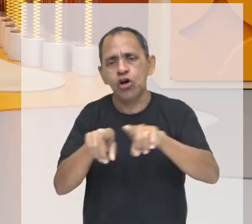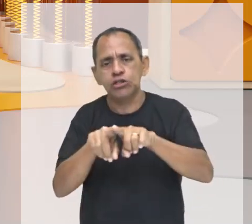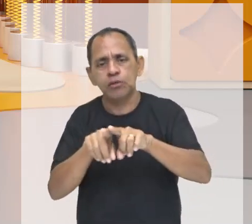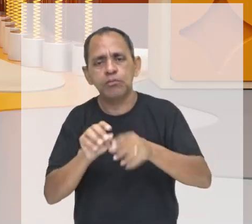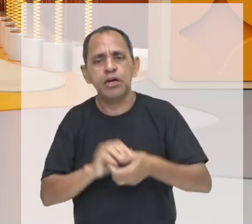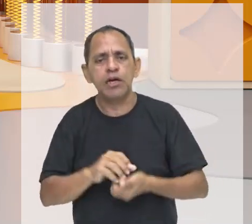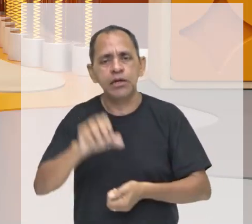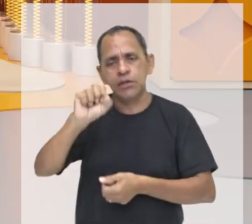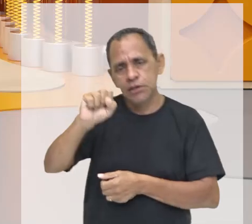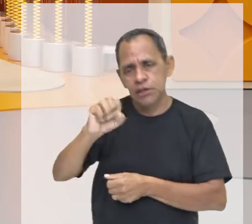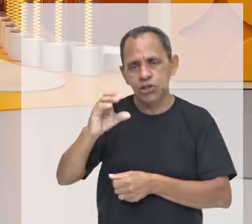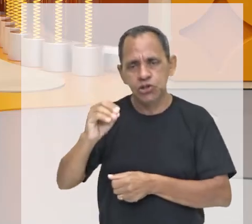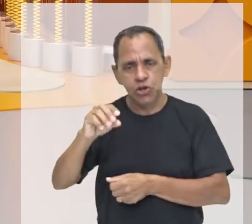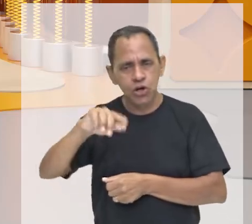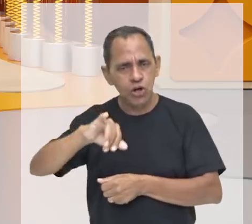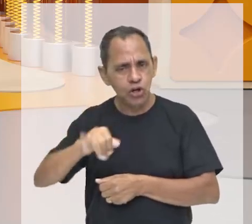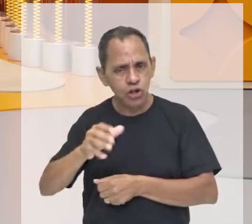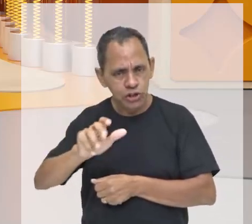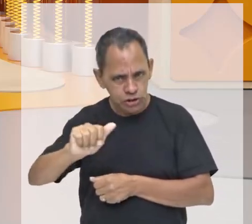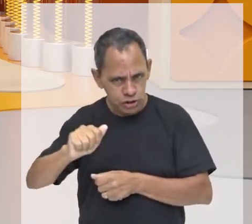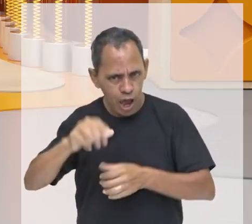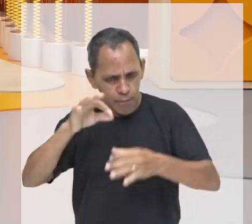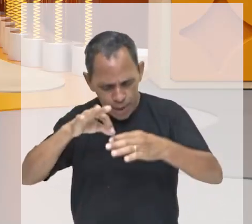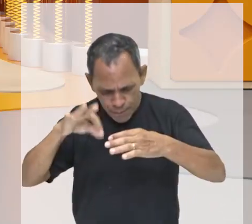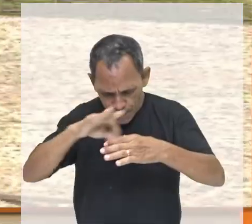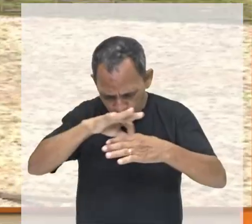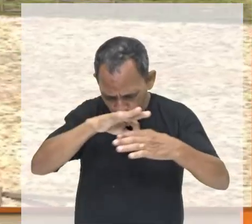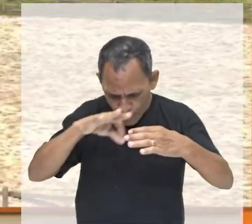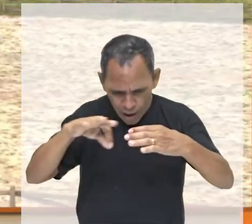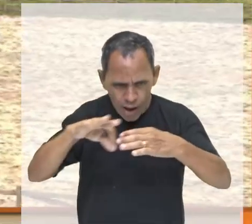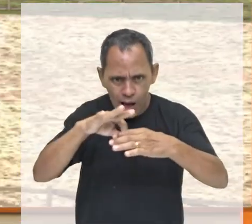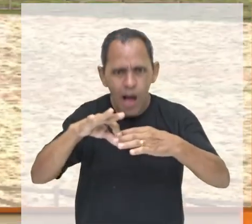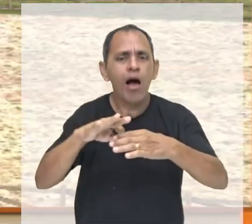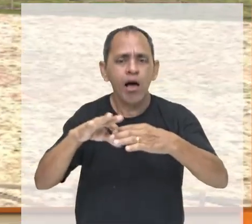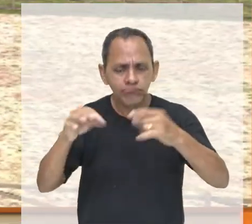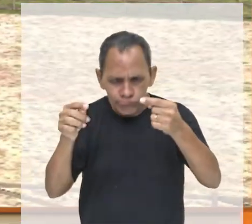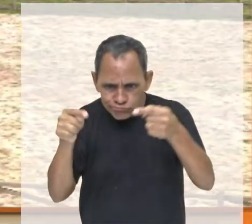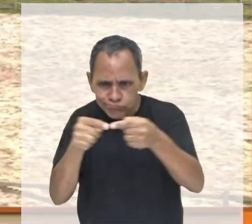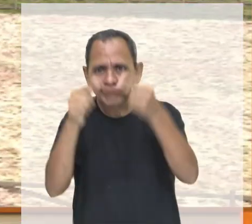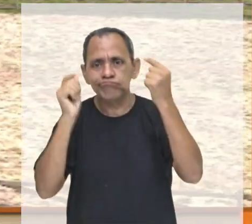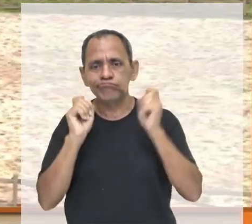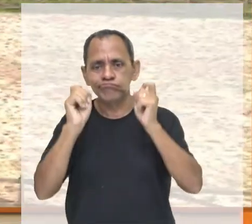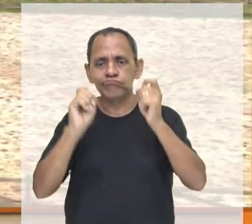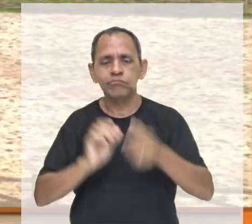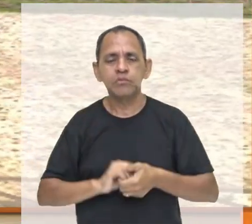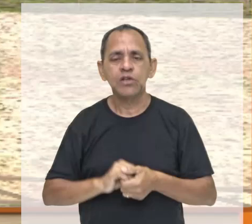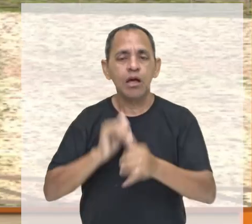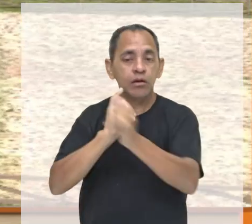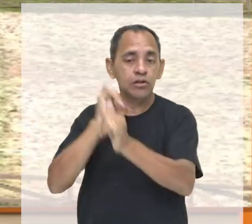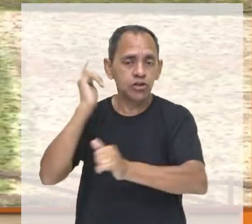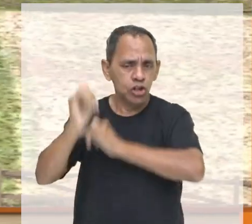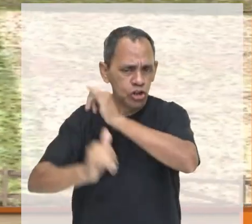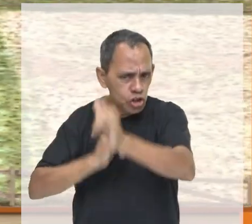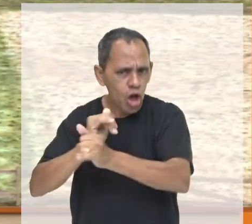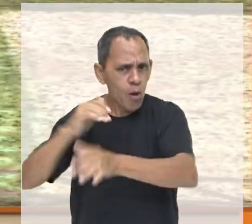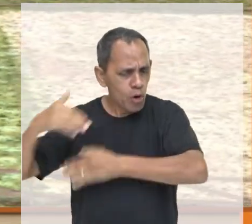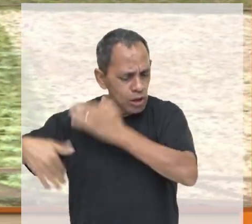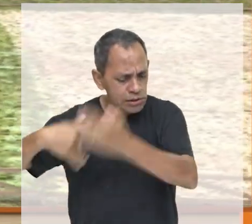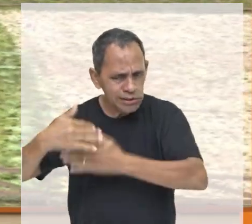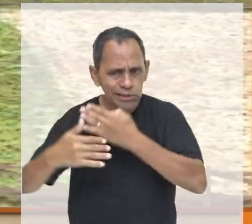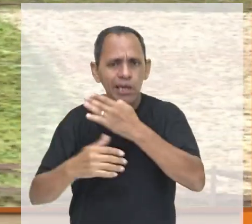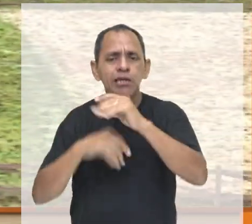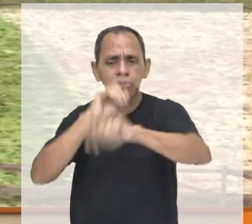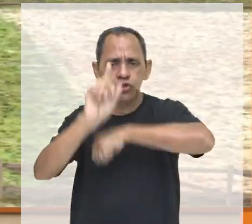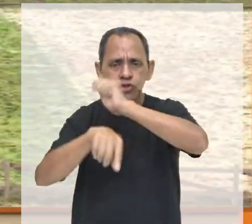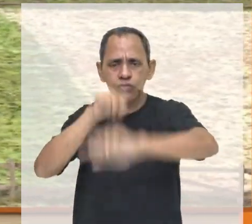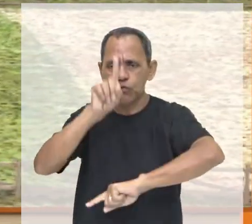observa que isso é importante hoje em dia, essa parte de conexão também da internet, todo esse processo de desenvolvimento,